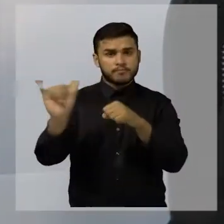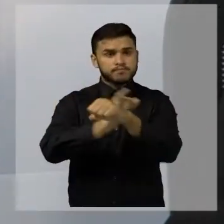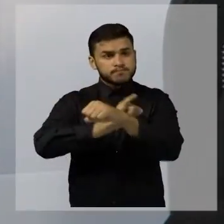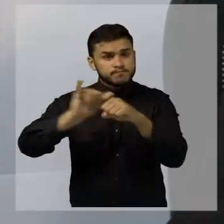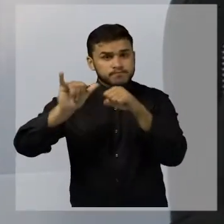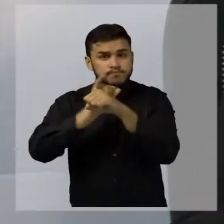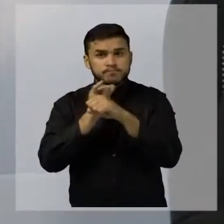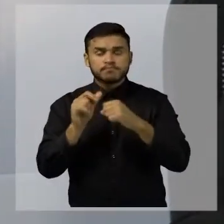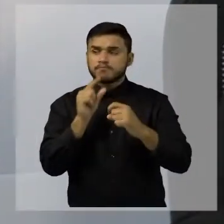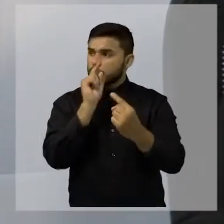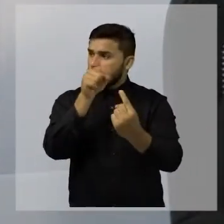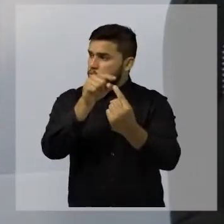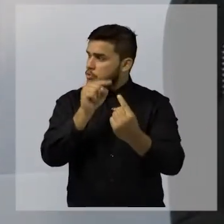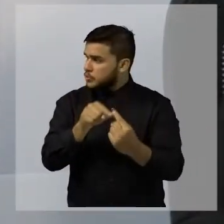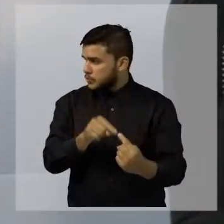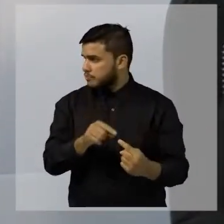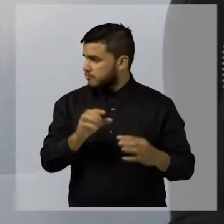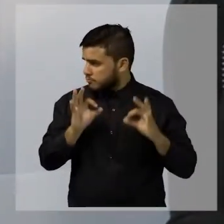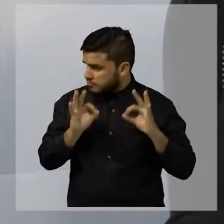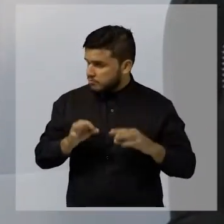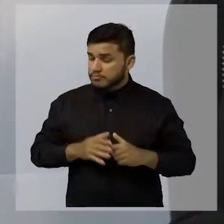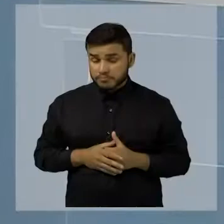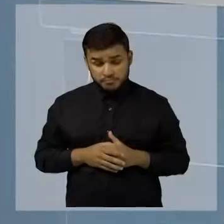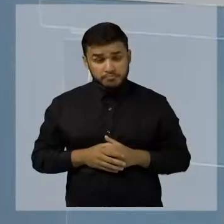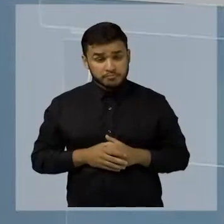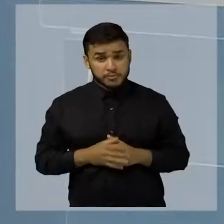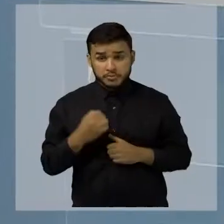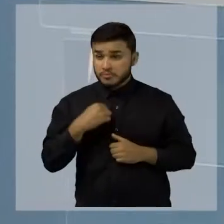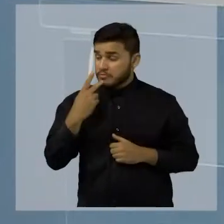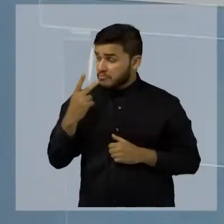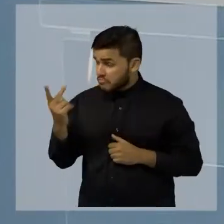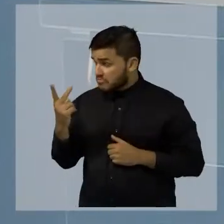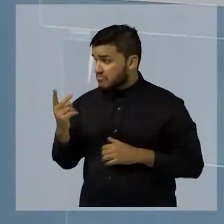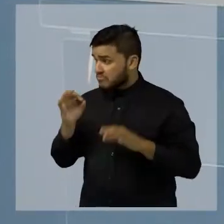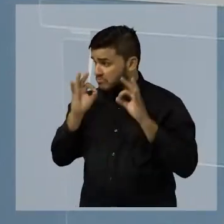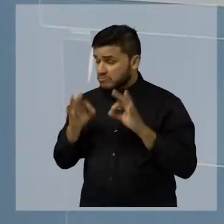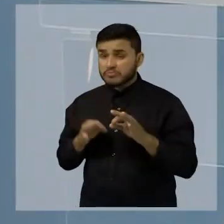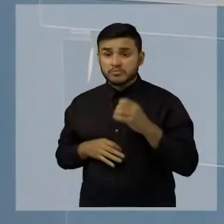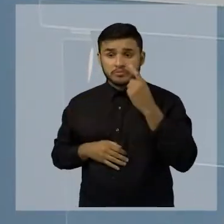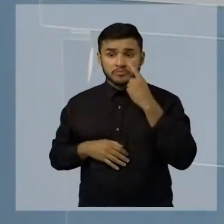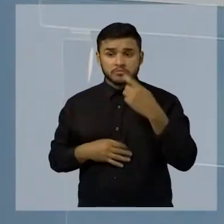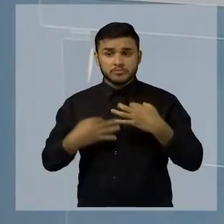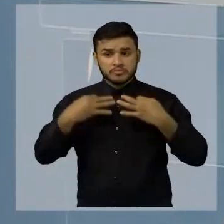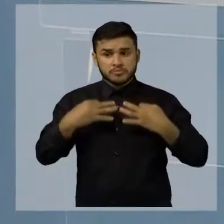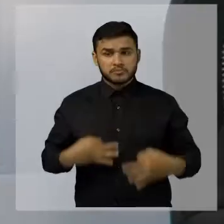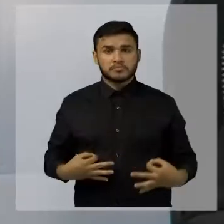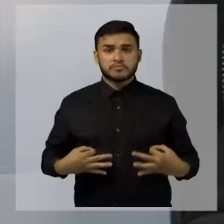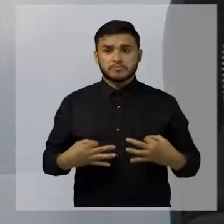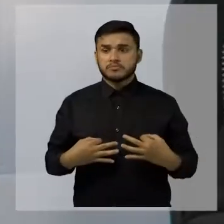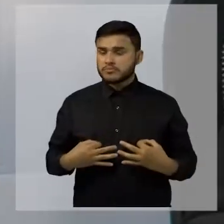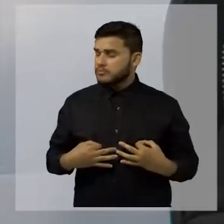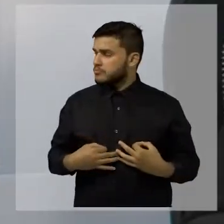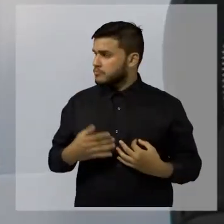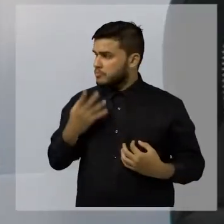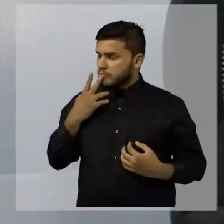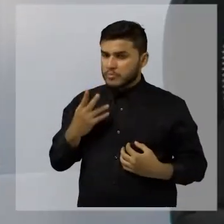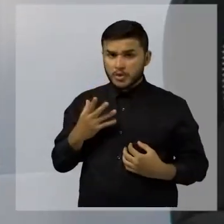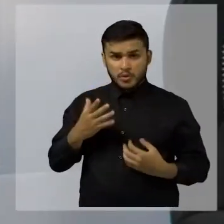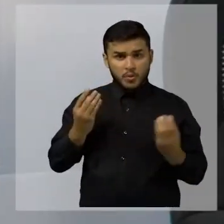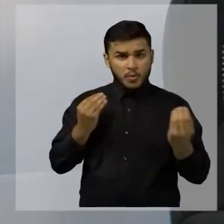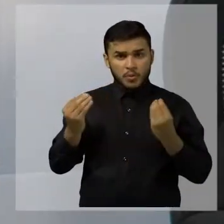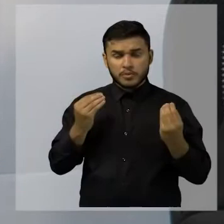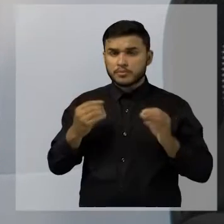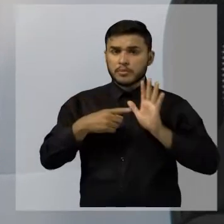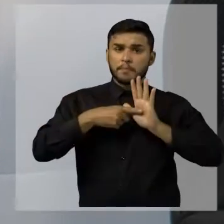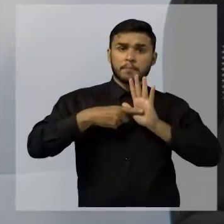que se ele se definir para uma postura mais agressiva e se direcionar para a Fortaleza, ele é